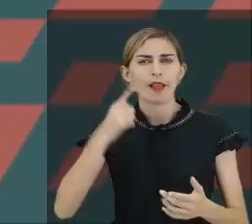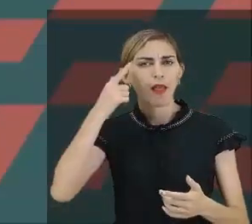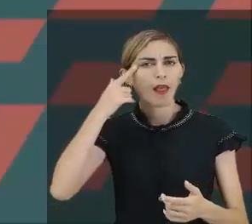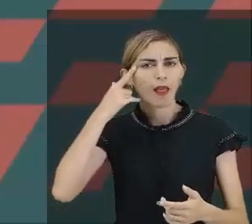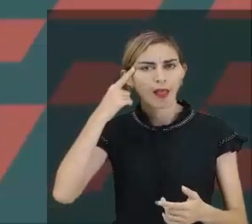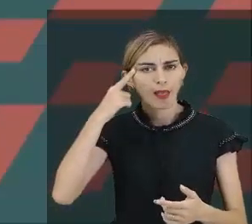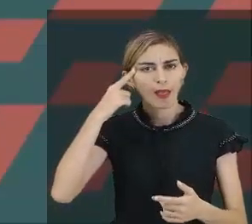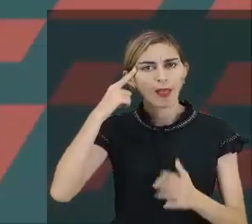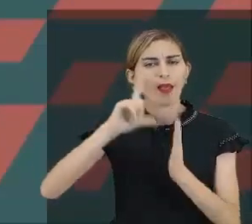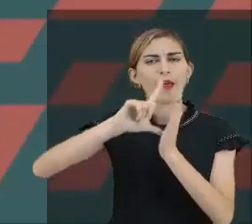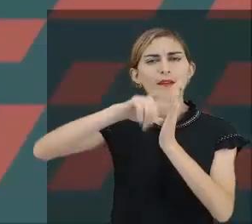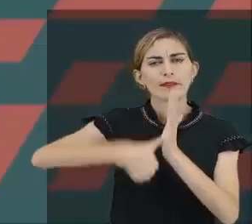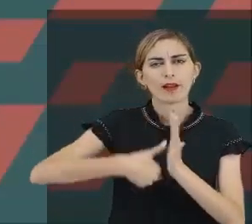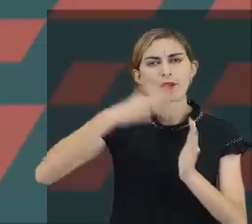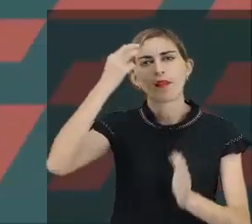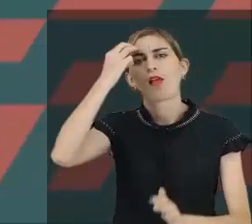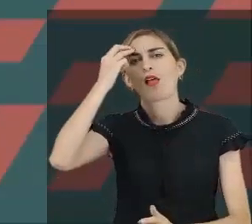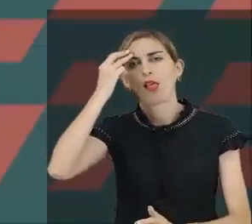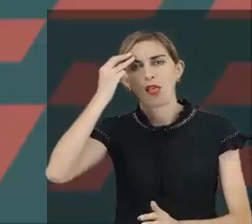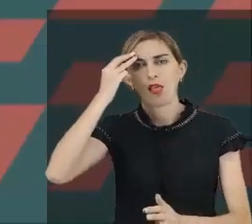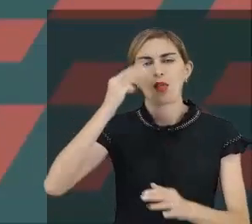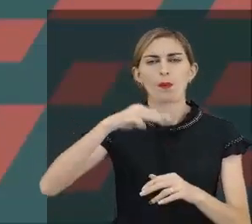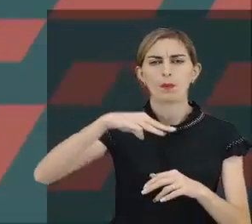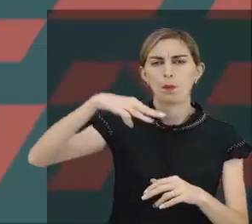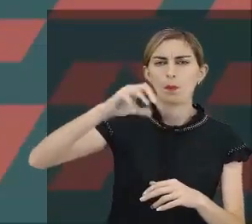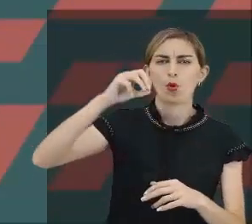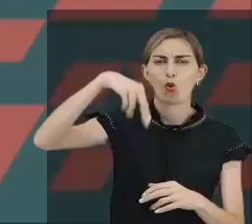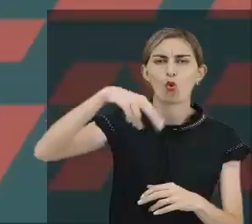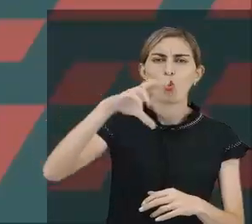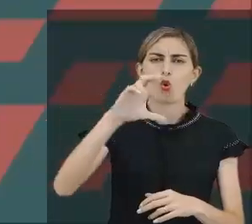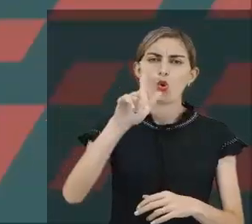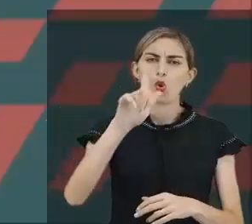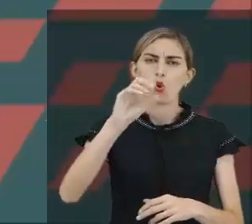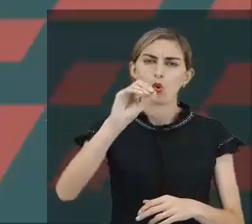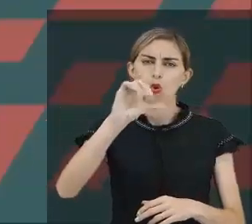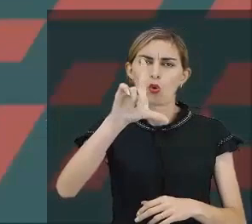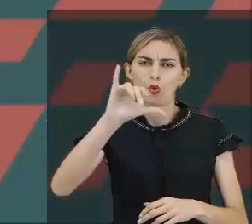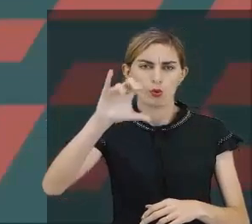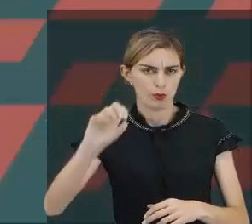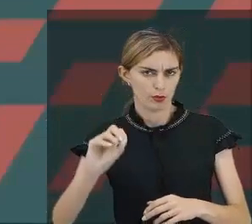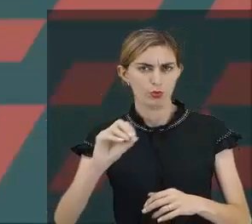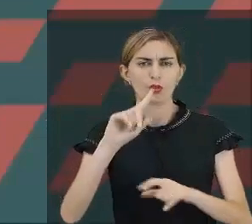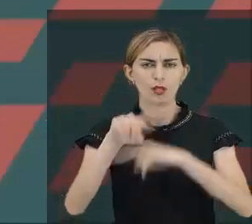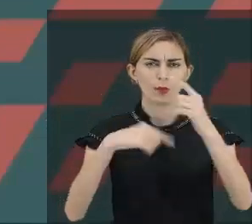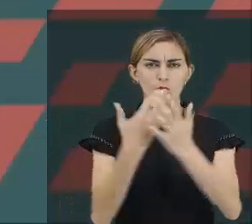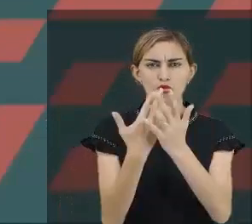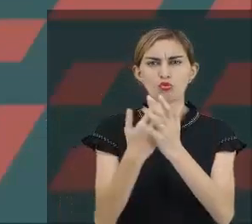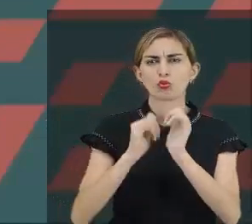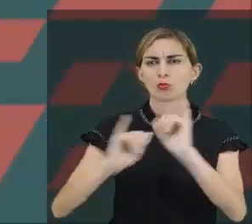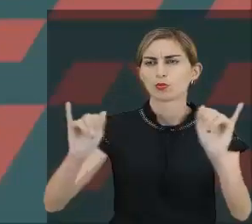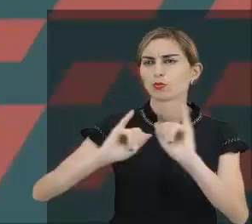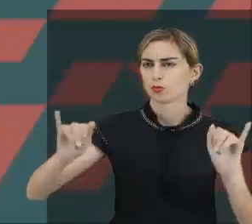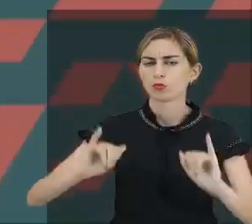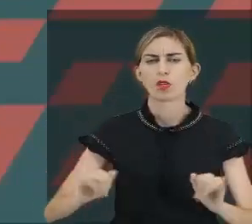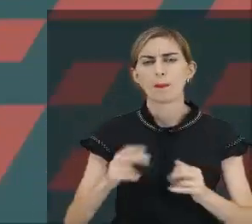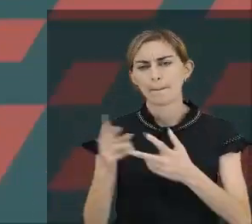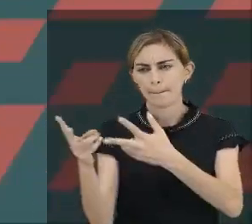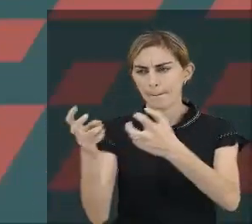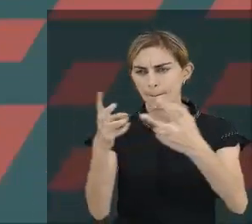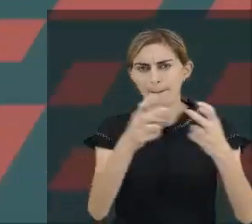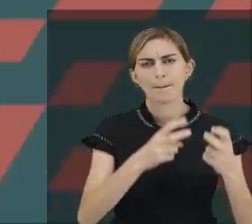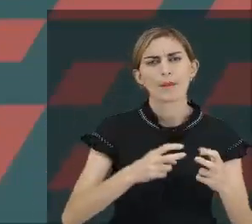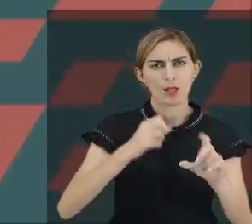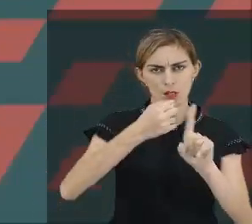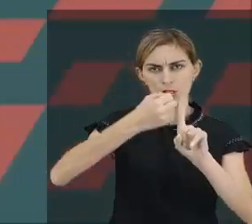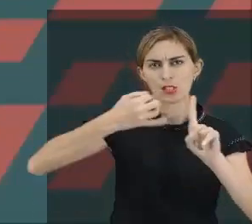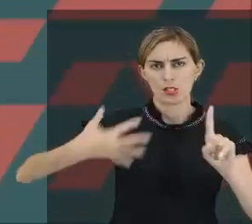tinham um retardo mental, por isso que ele deu o nome de mongólio. Após esse estudo ser publicado, eles puderam perceber